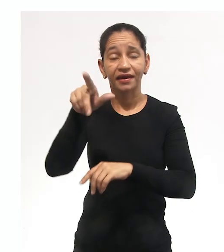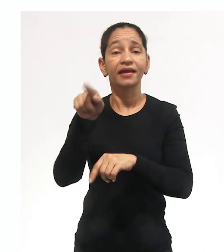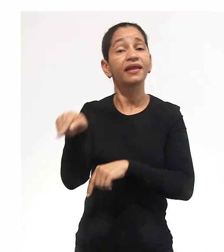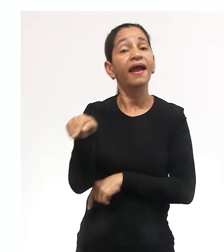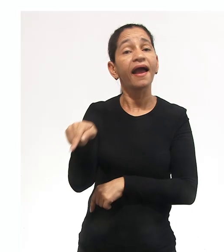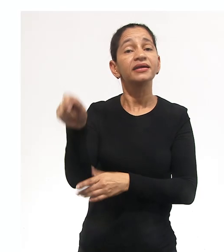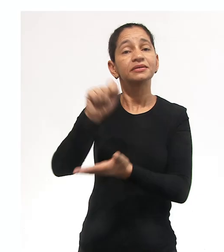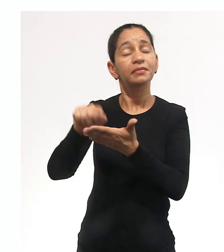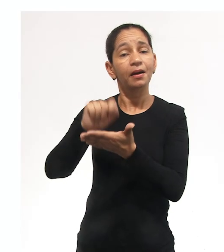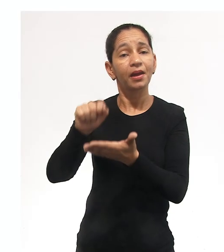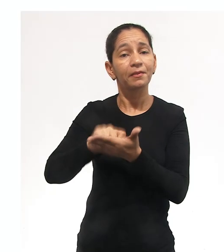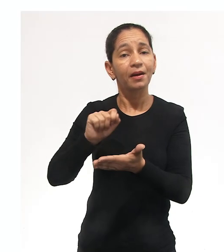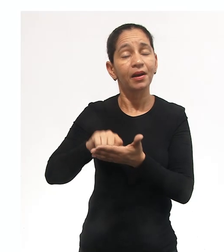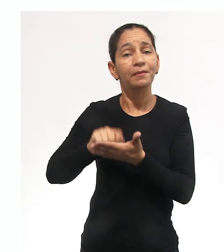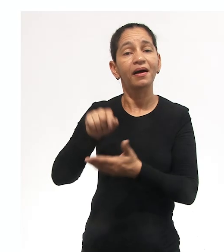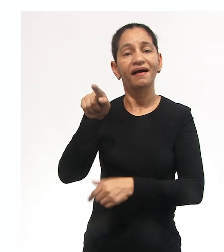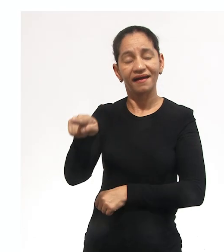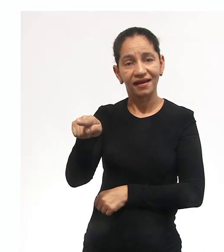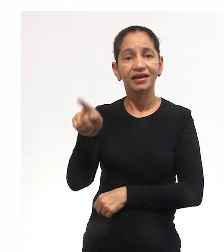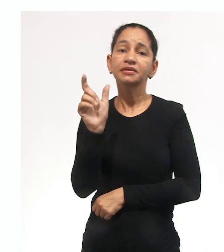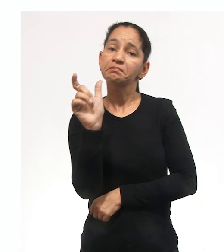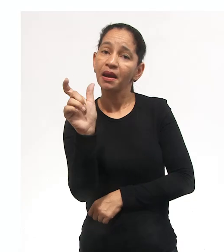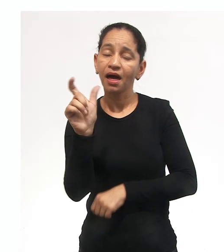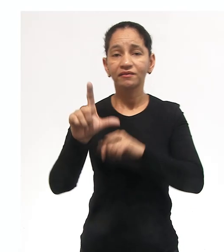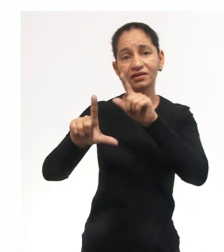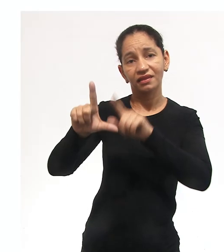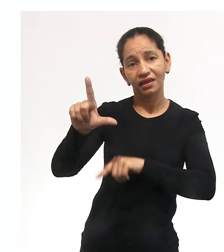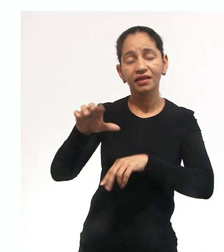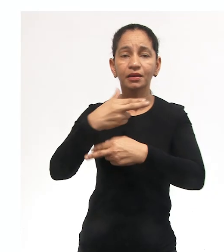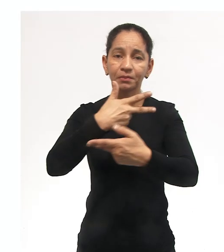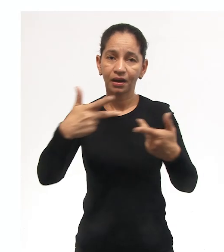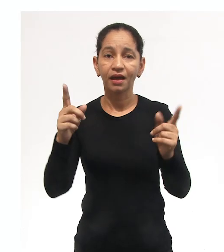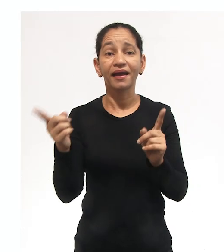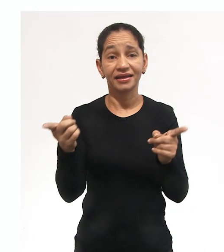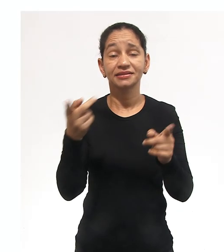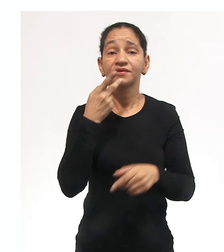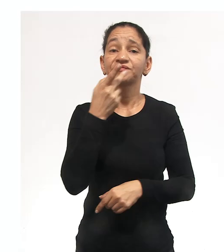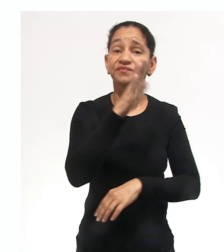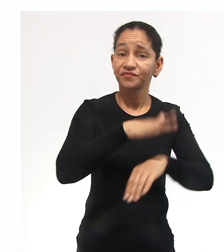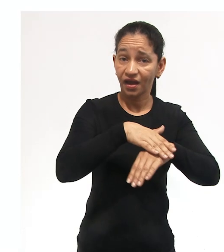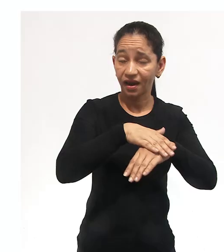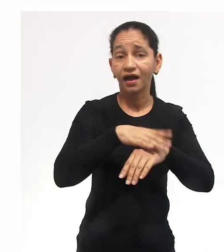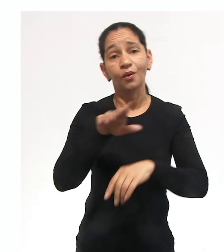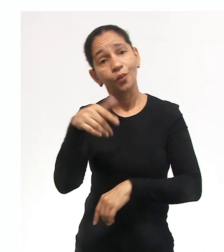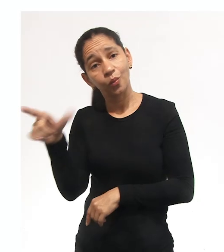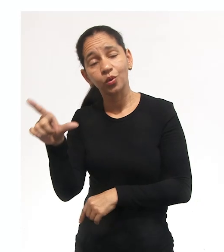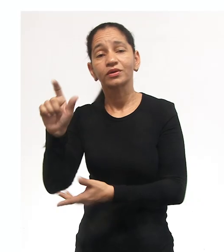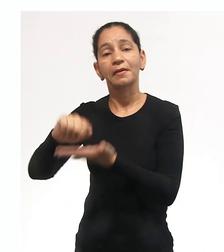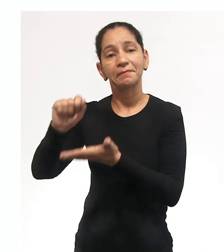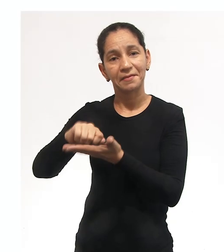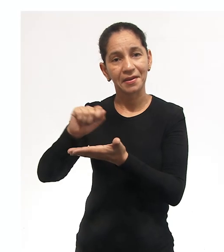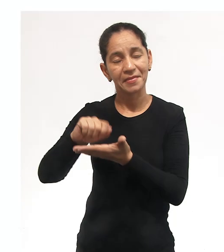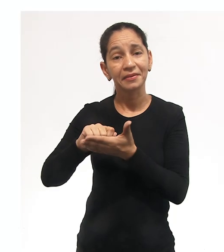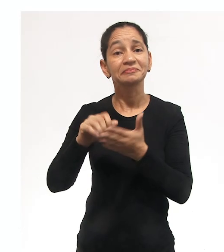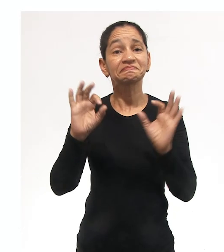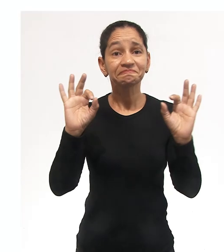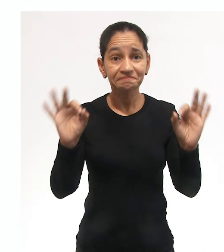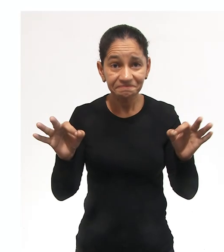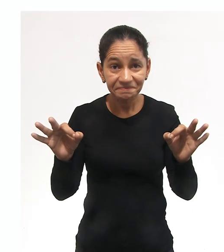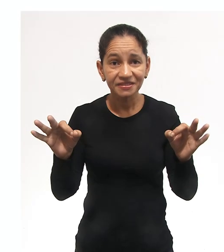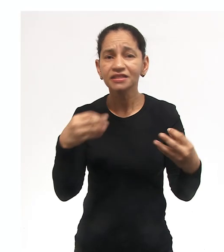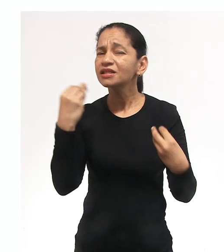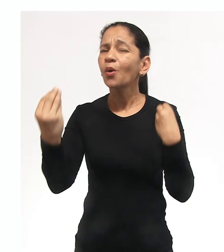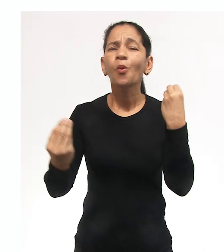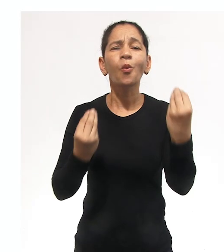das unidades significativas da língua, palavras, frases, parágrafos ou textos. Então, aqui é mais